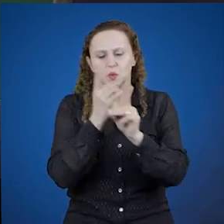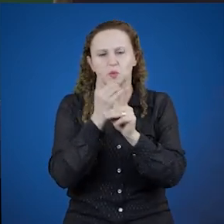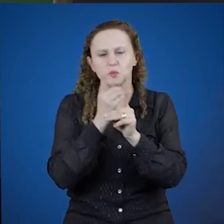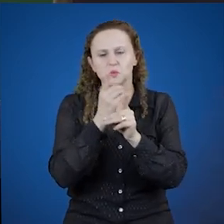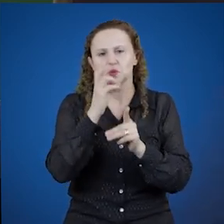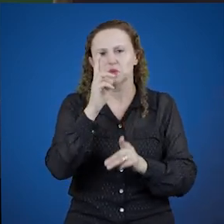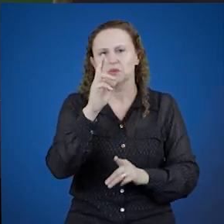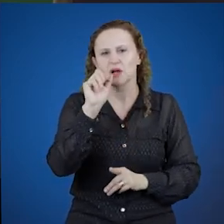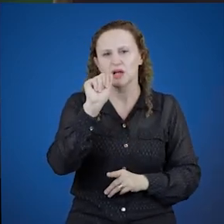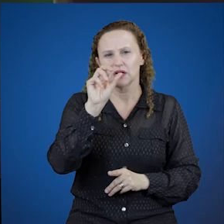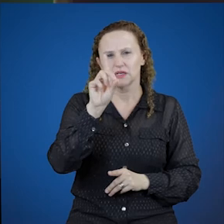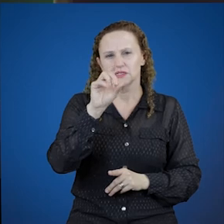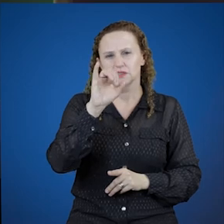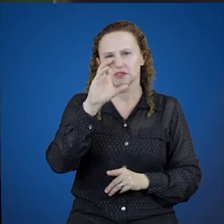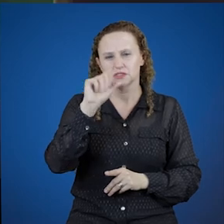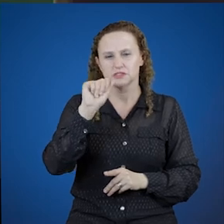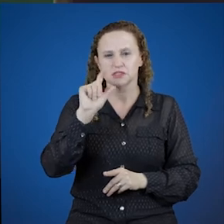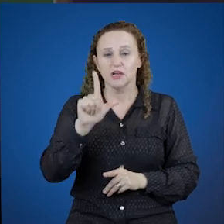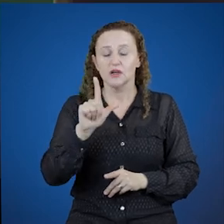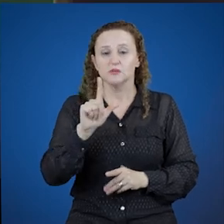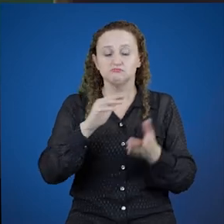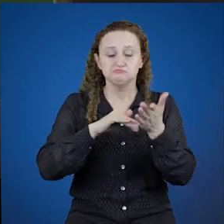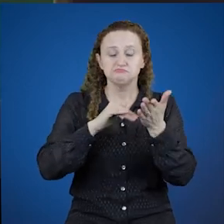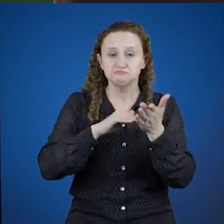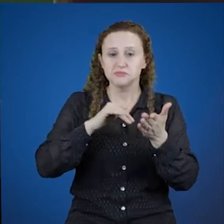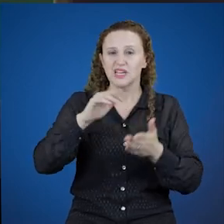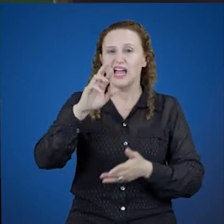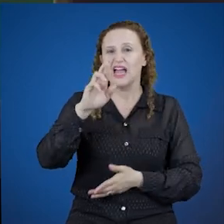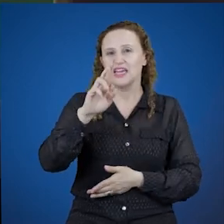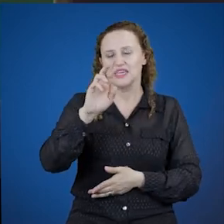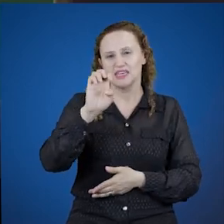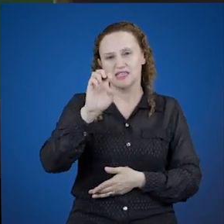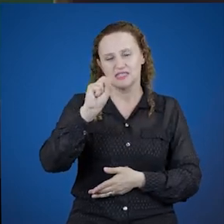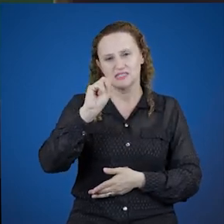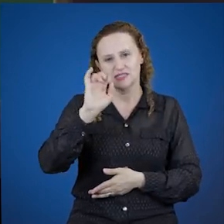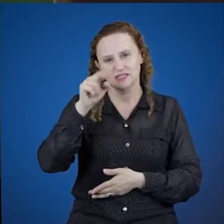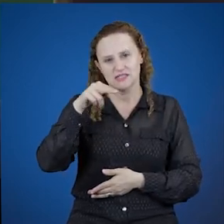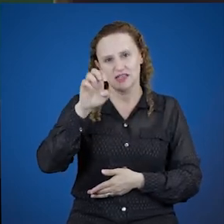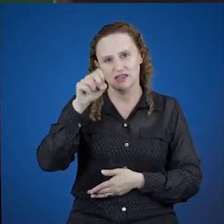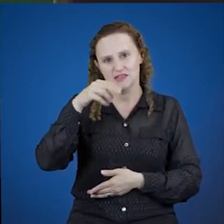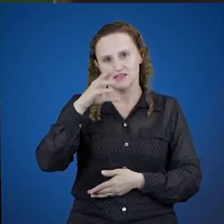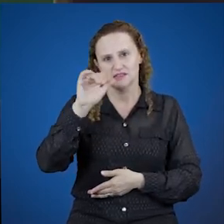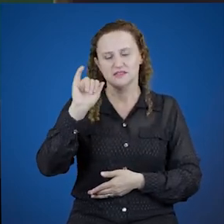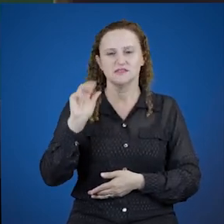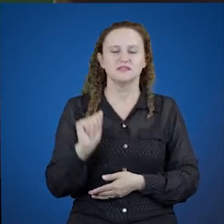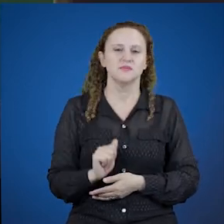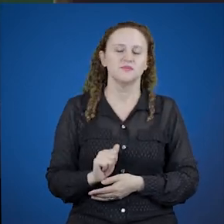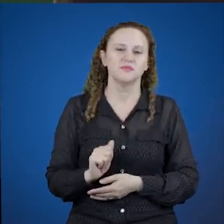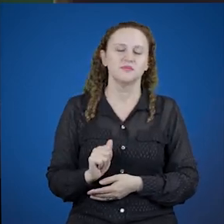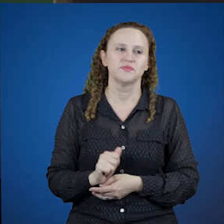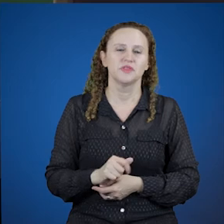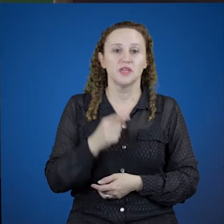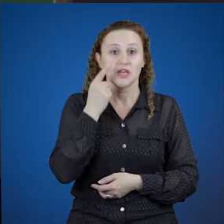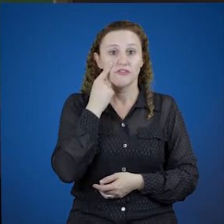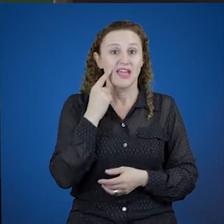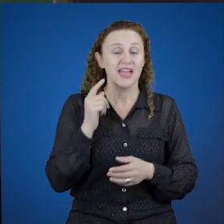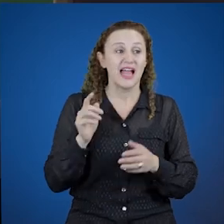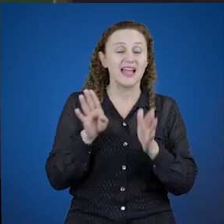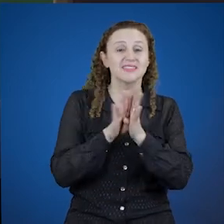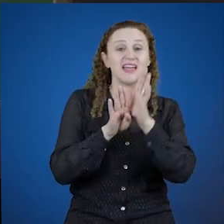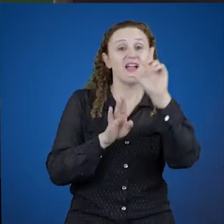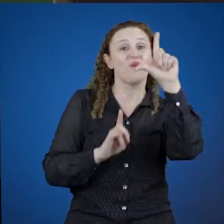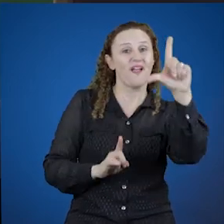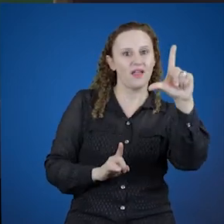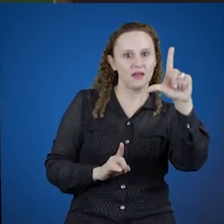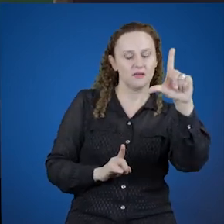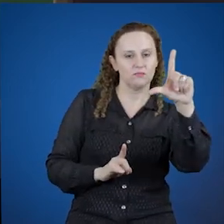encontrei o radical tirando a desinência de genitivo vai até o l agrícola então se eu for